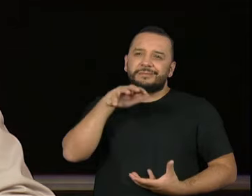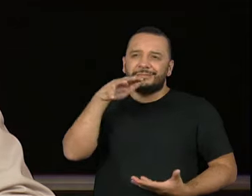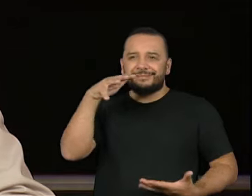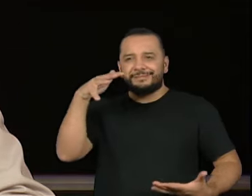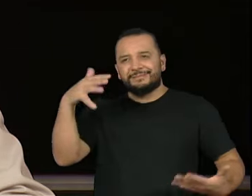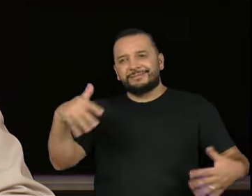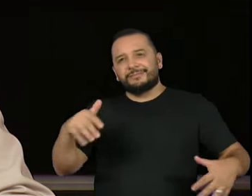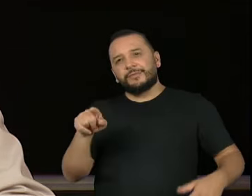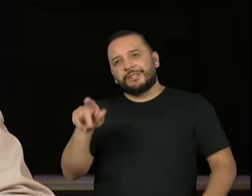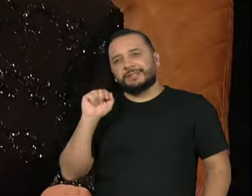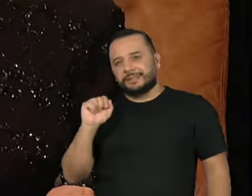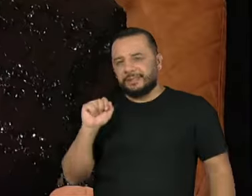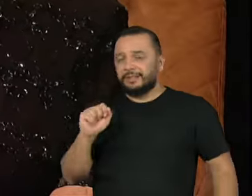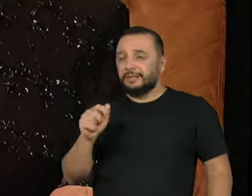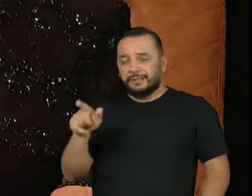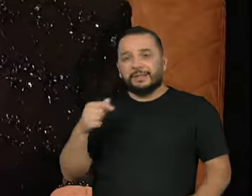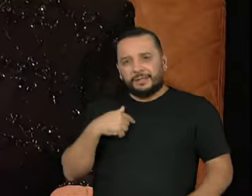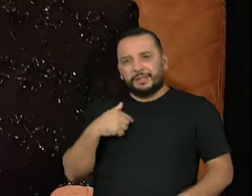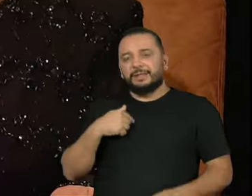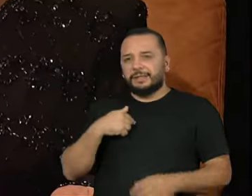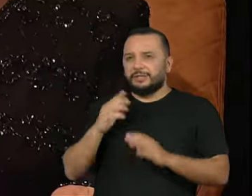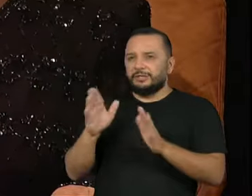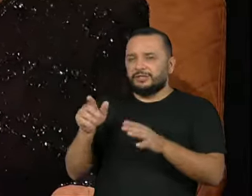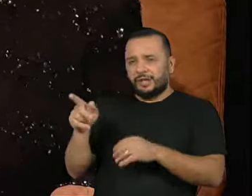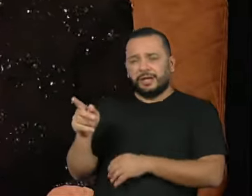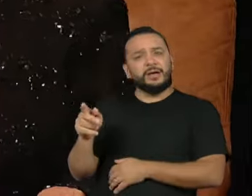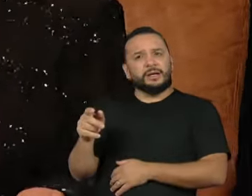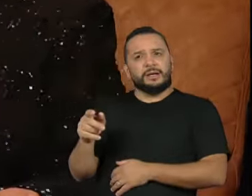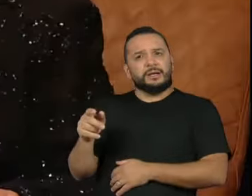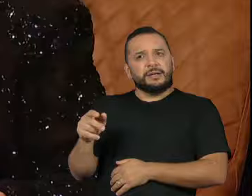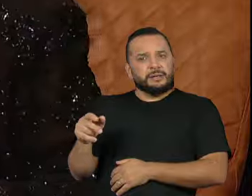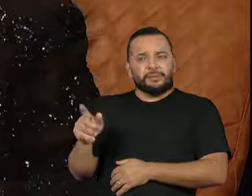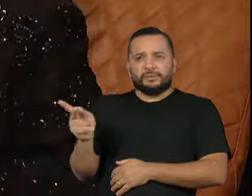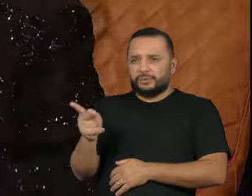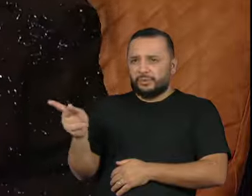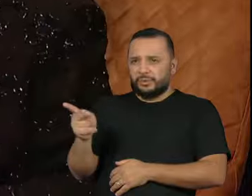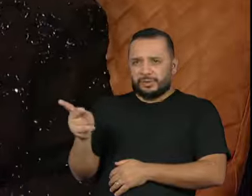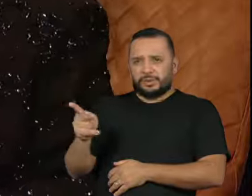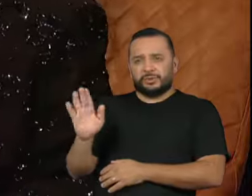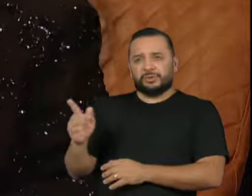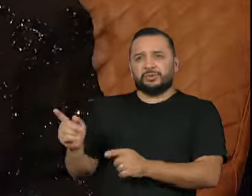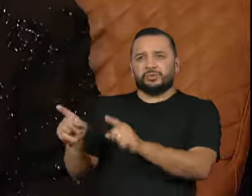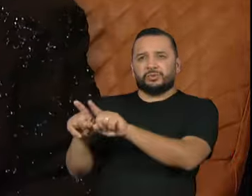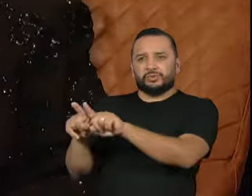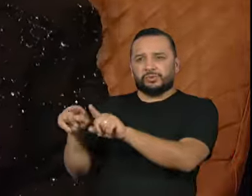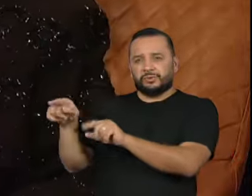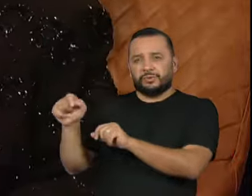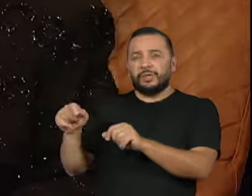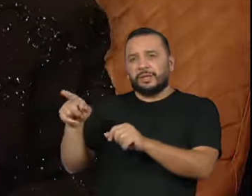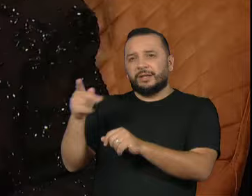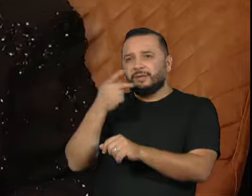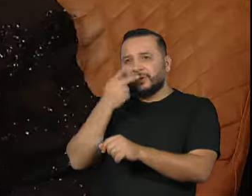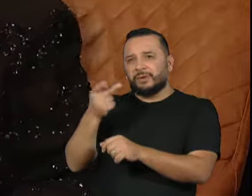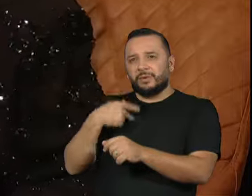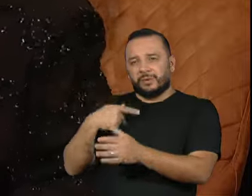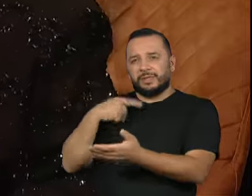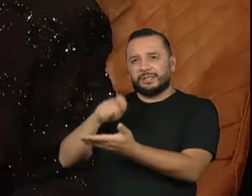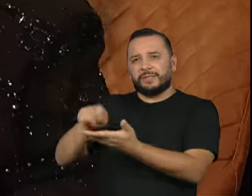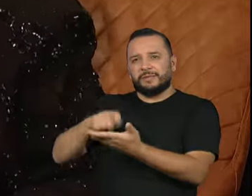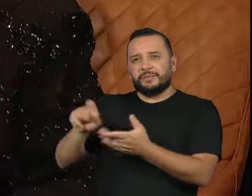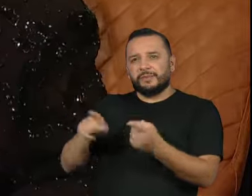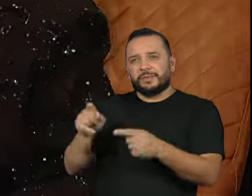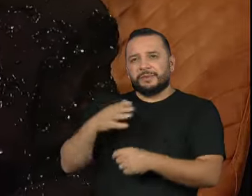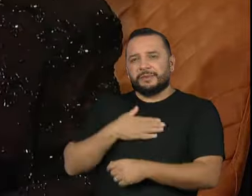época ele era casado com a Anice, né? E, resumindo, ele disse que ia fazer uma música para mim, ia fazer,